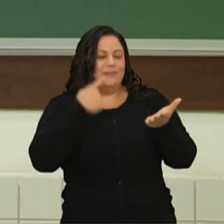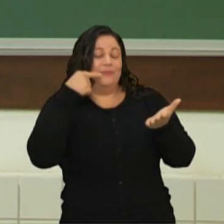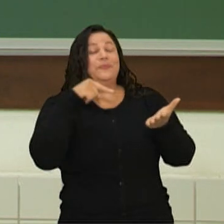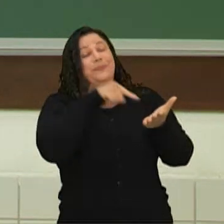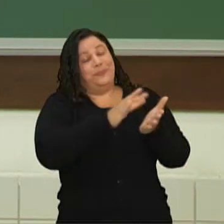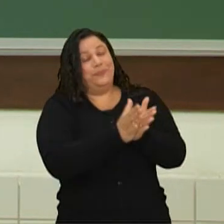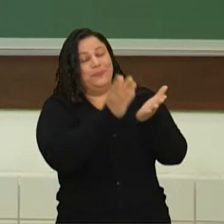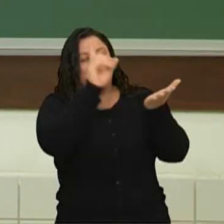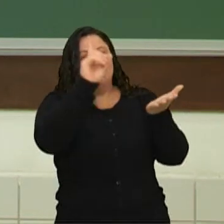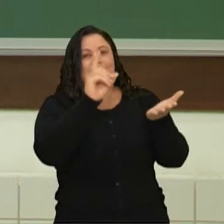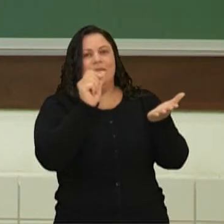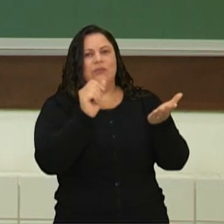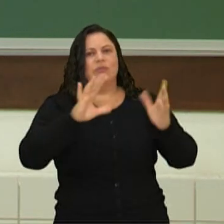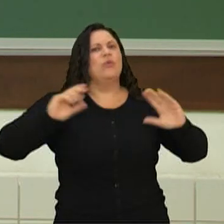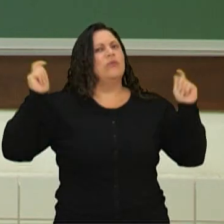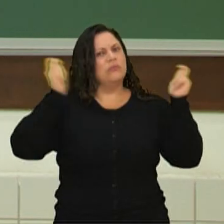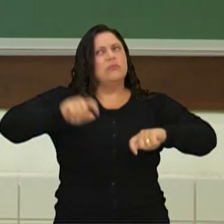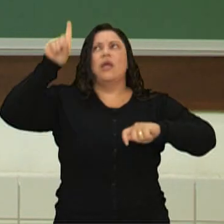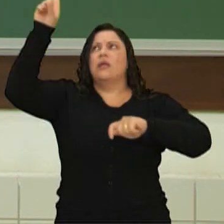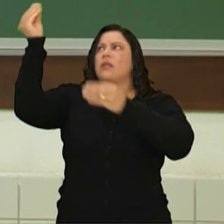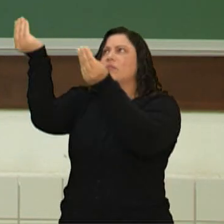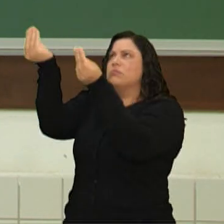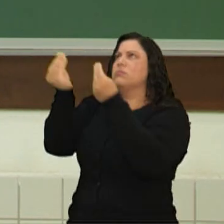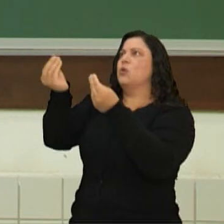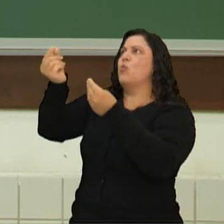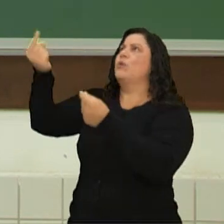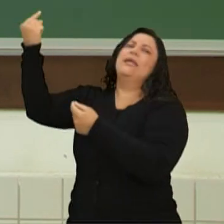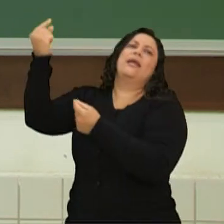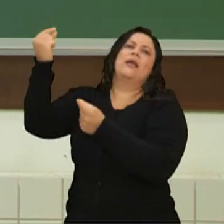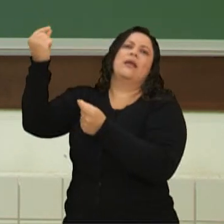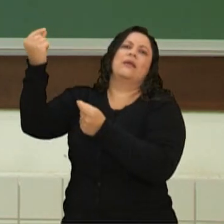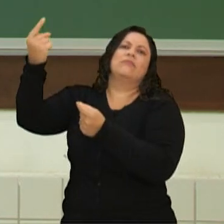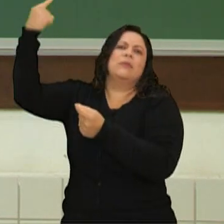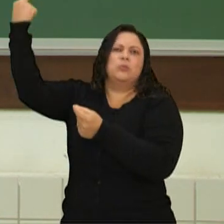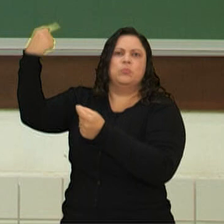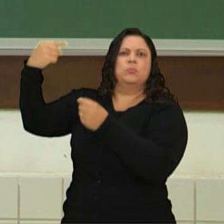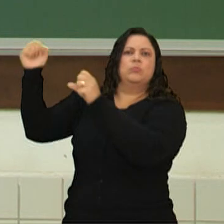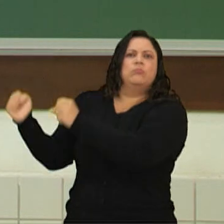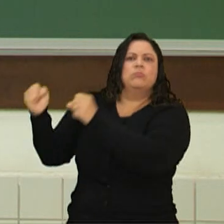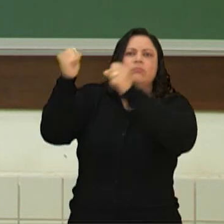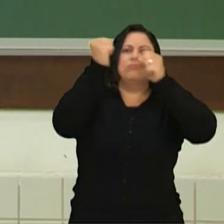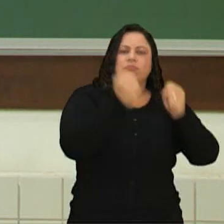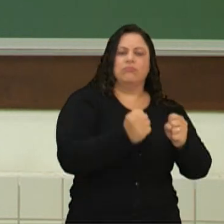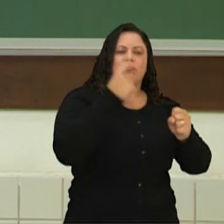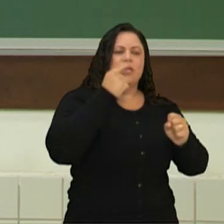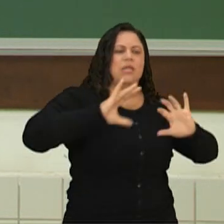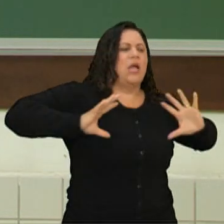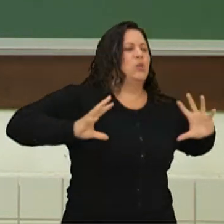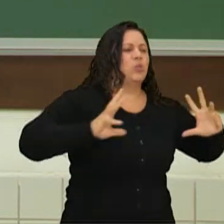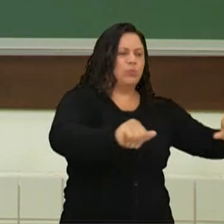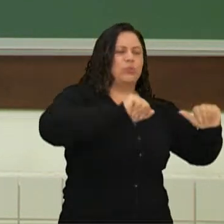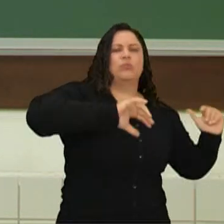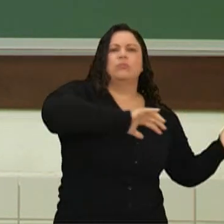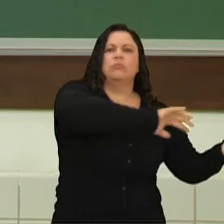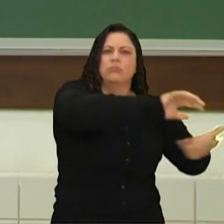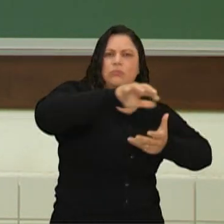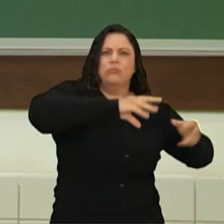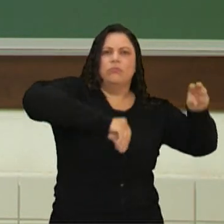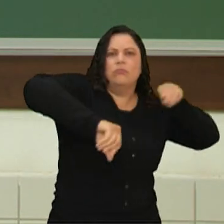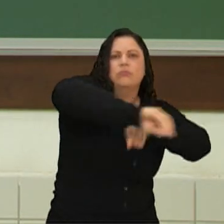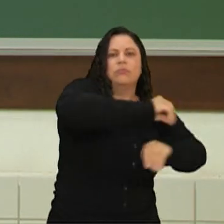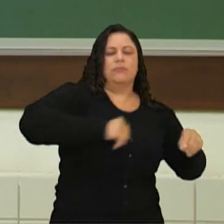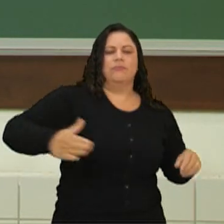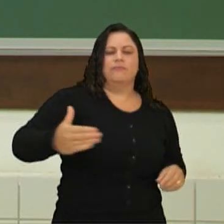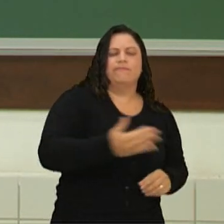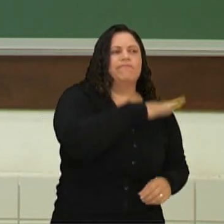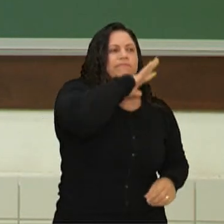de ele dominar tudo que existe na natureza. Então já é um processo de matéria, né? De dominar todos os seres vivos que